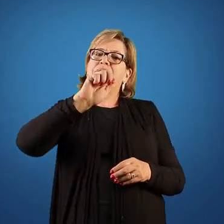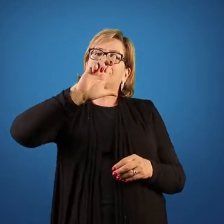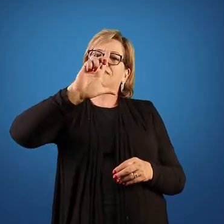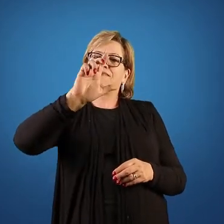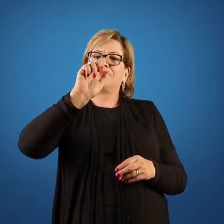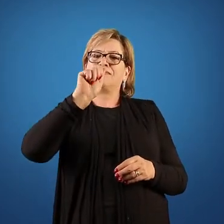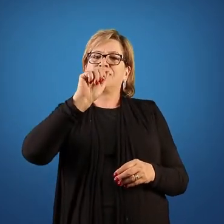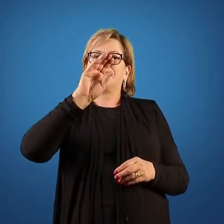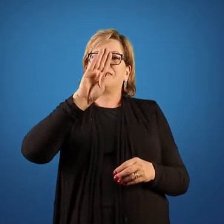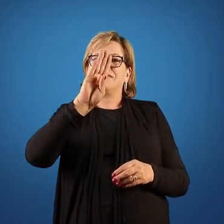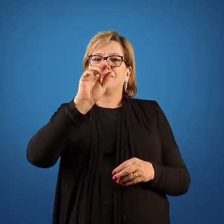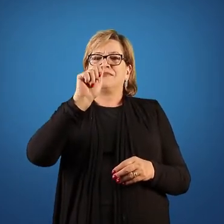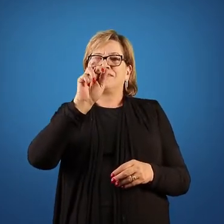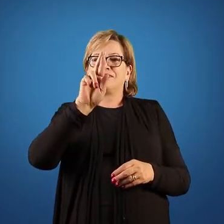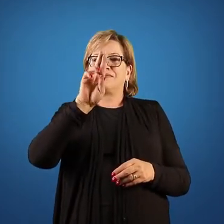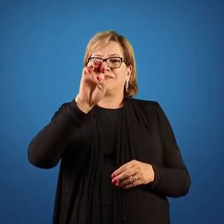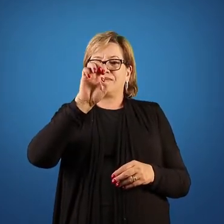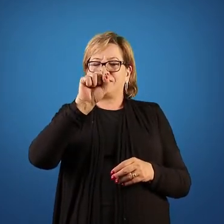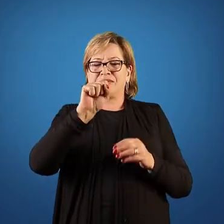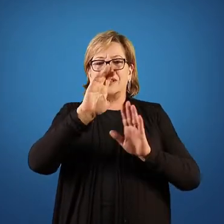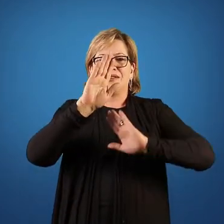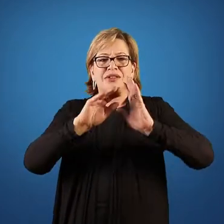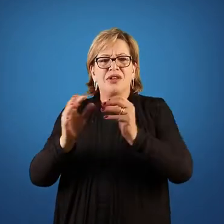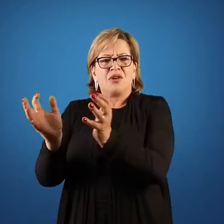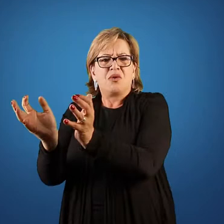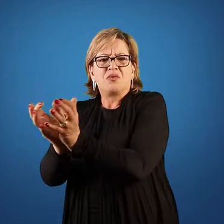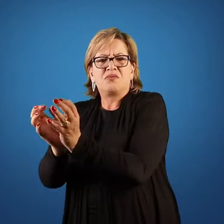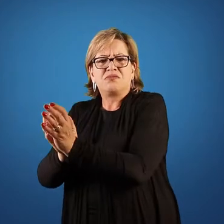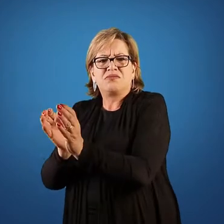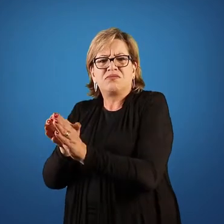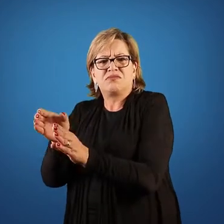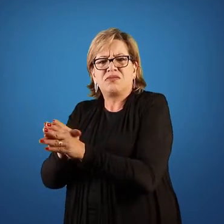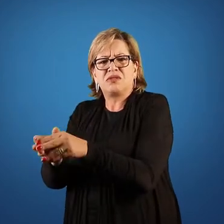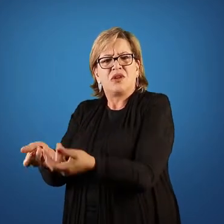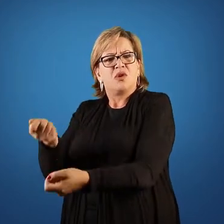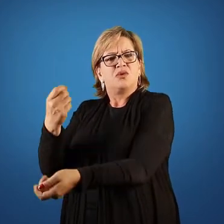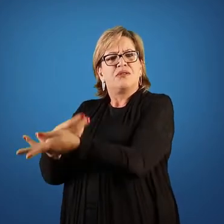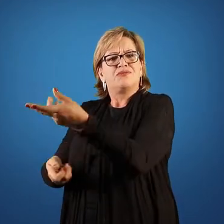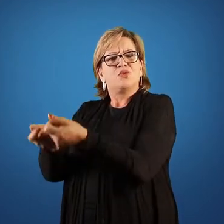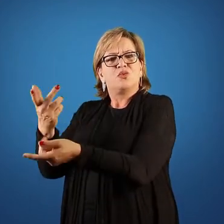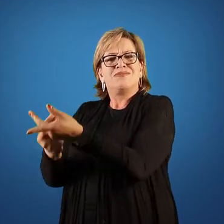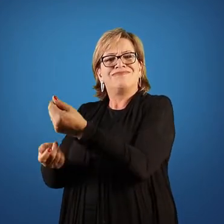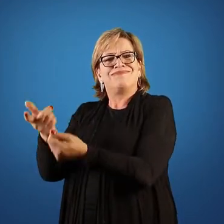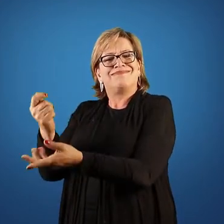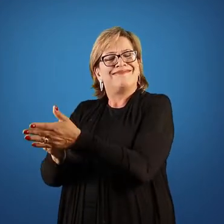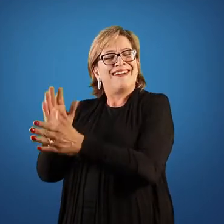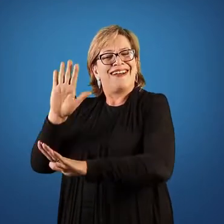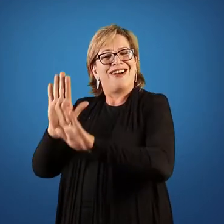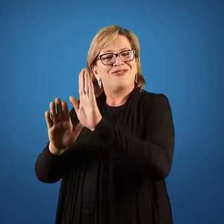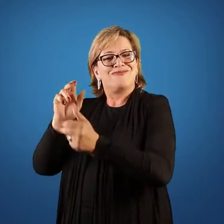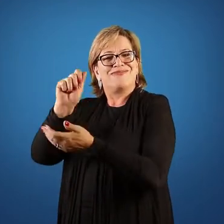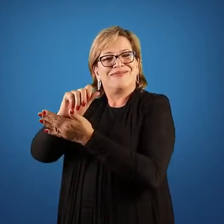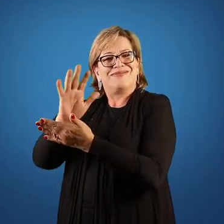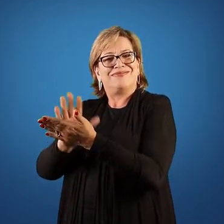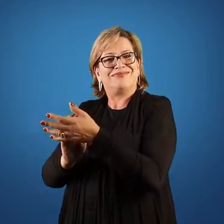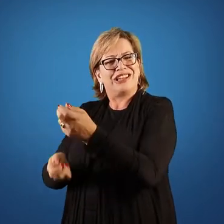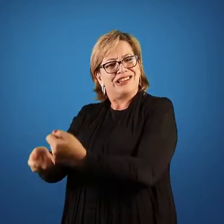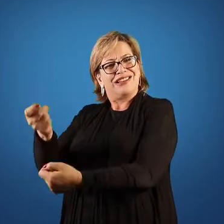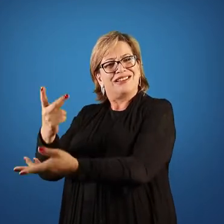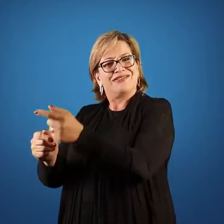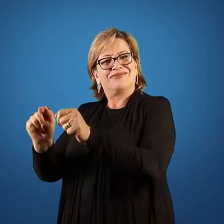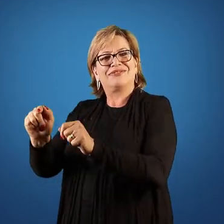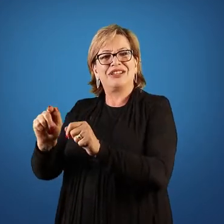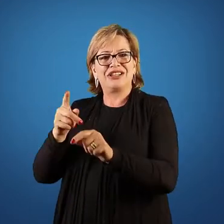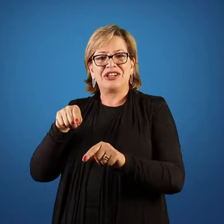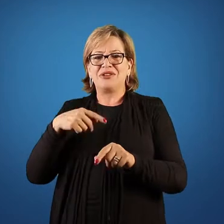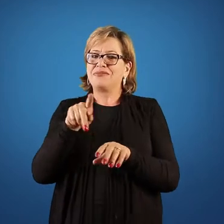por exemplo. Então, você deixa alguns alunos, né, orienta os alunos e dá algumas atividades relacionadas a